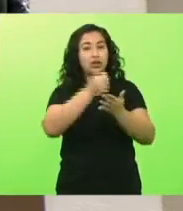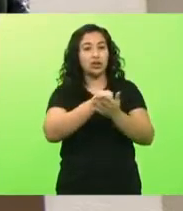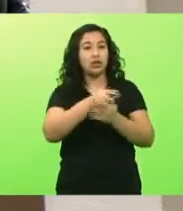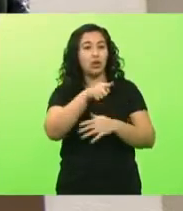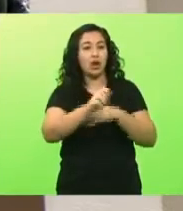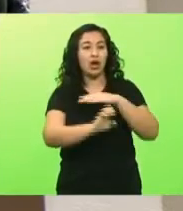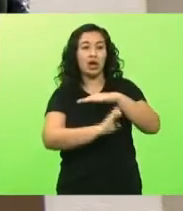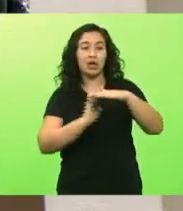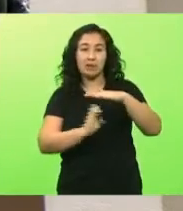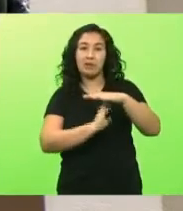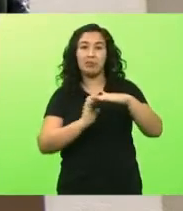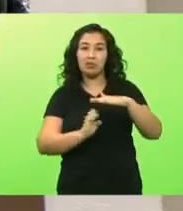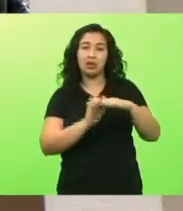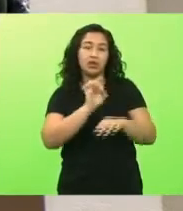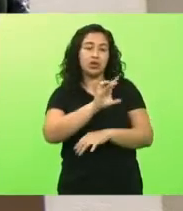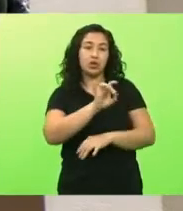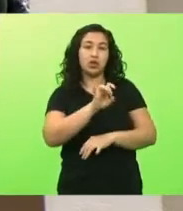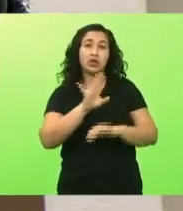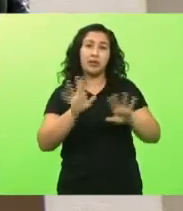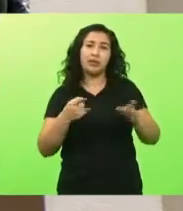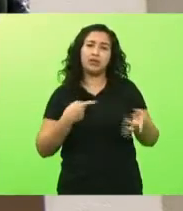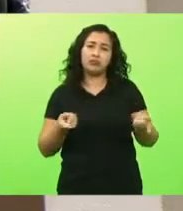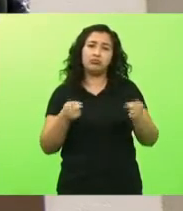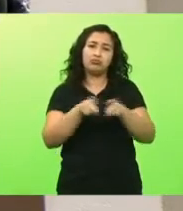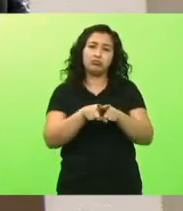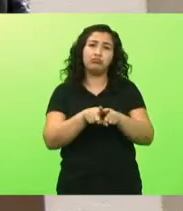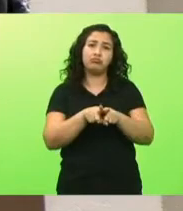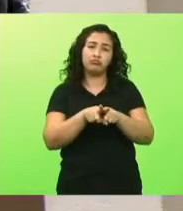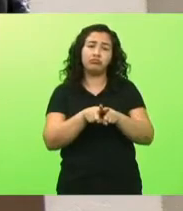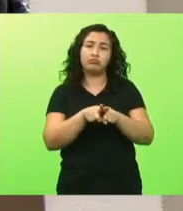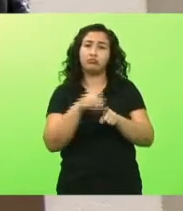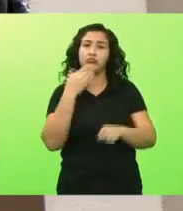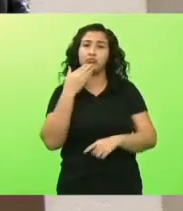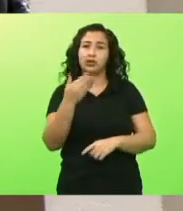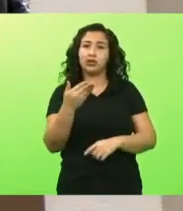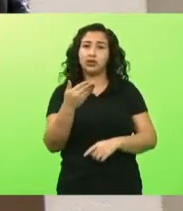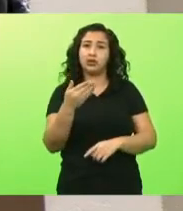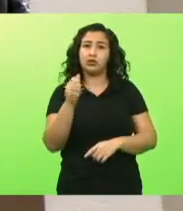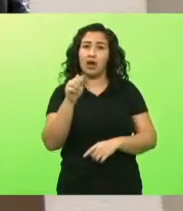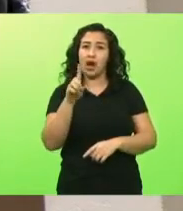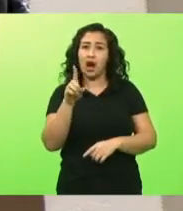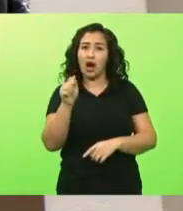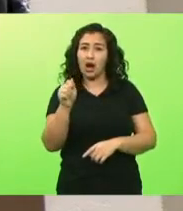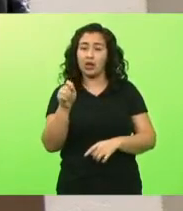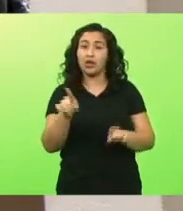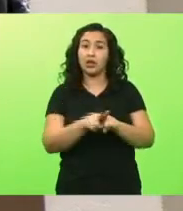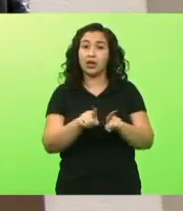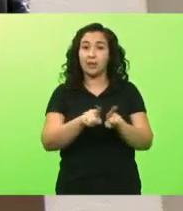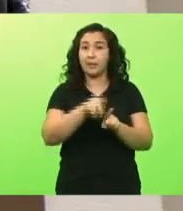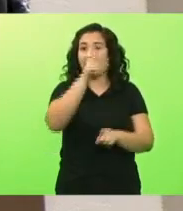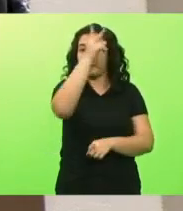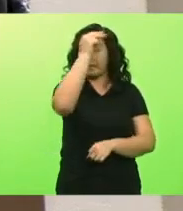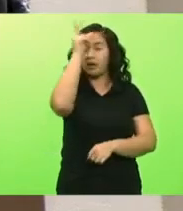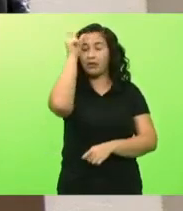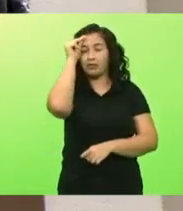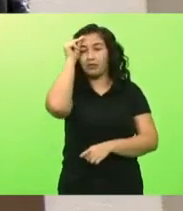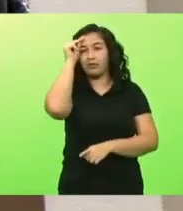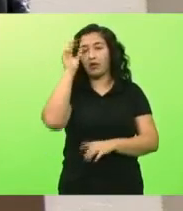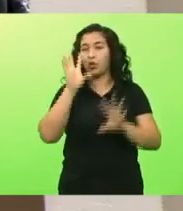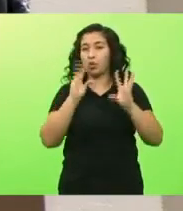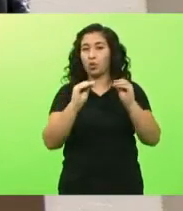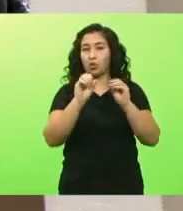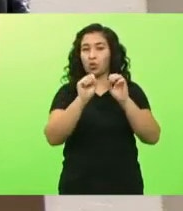tomar, mas quero aqui me associar a essa demanda da deputada, também do prefeito Murialdo e de todo o sul do estado de